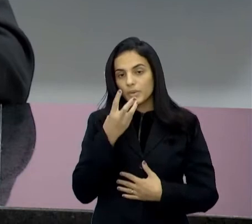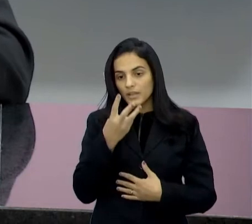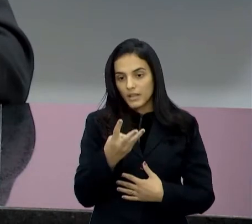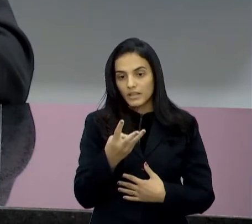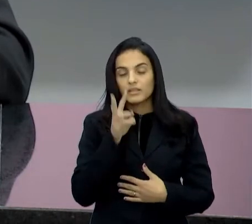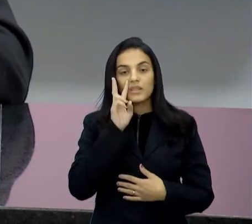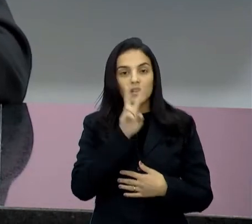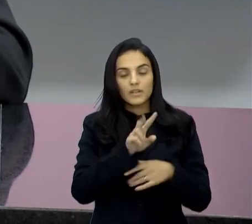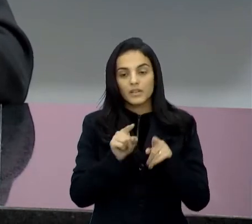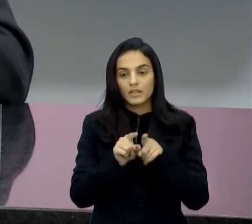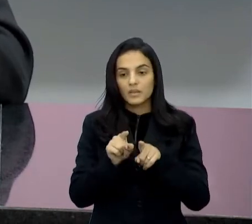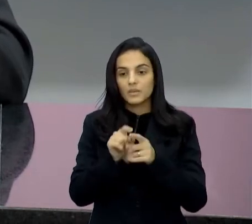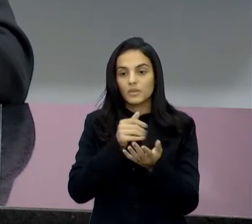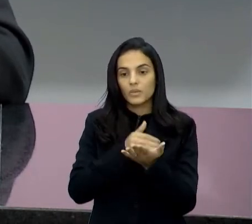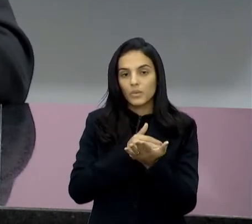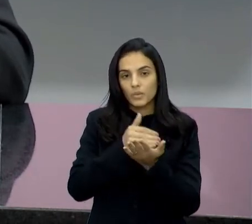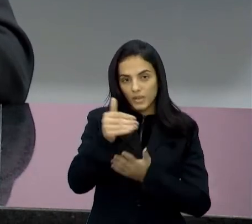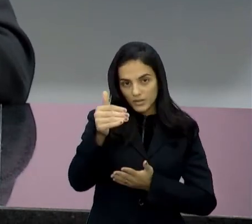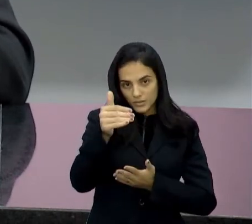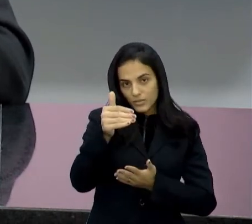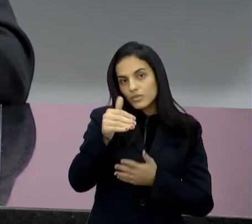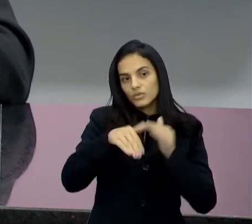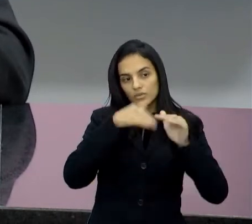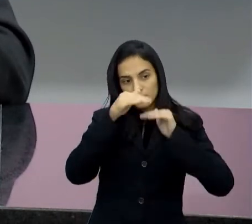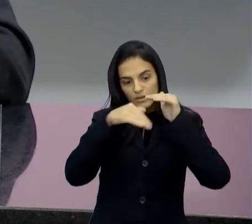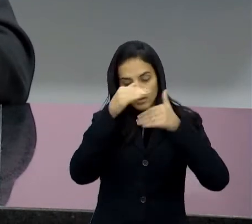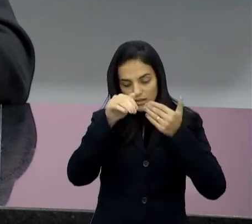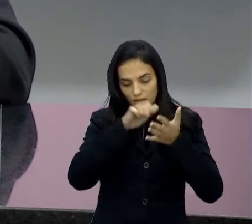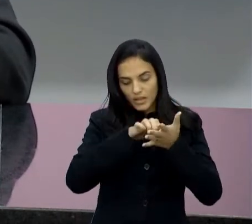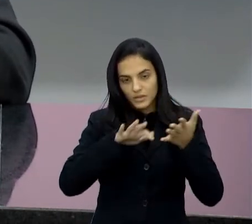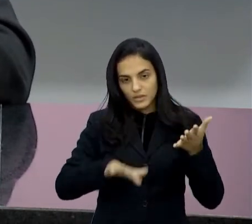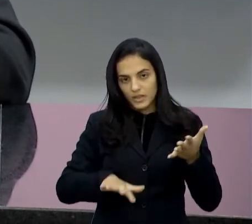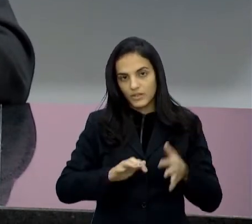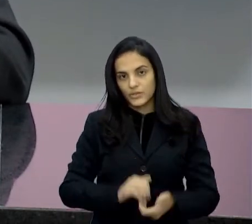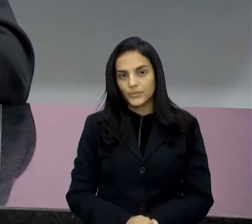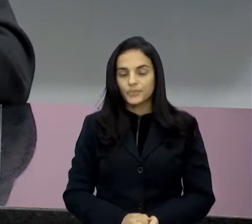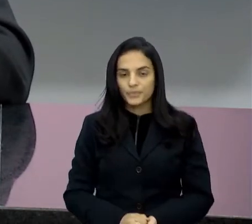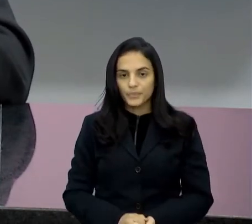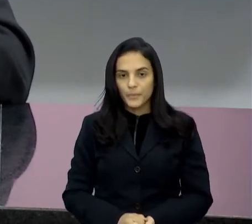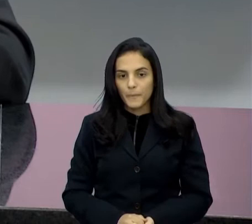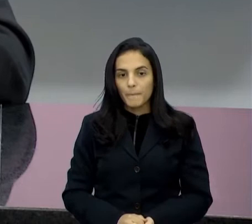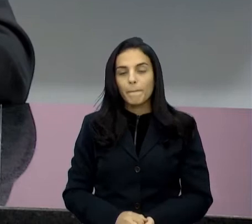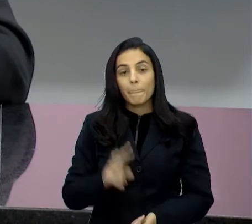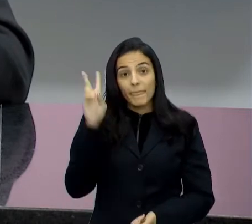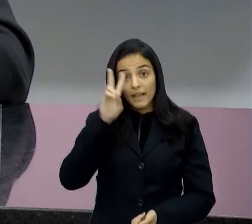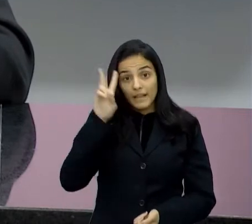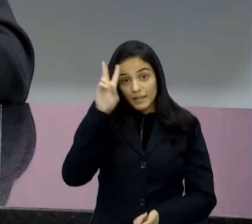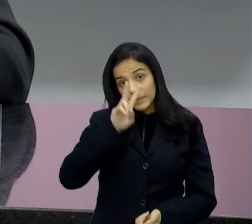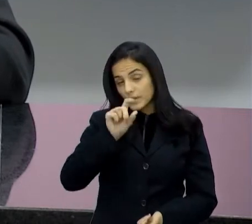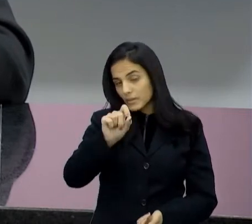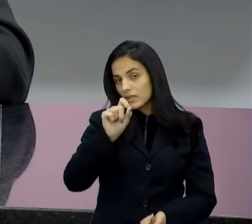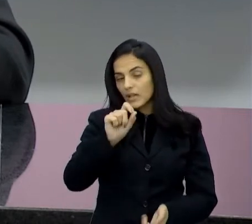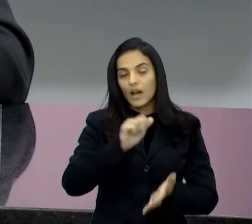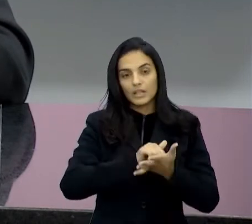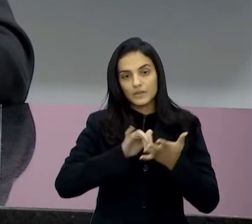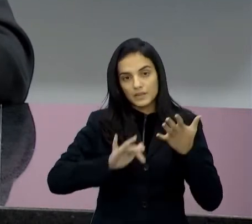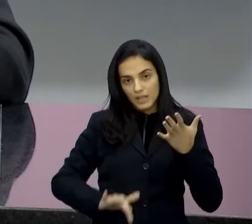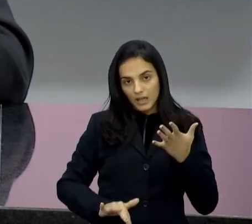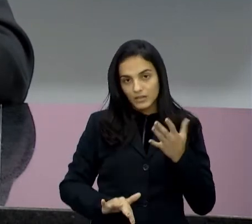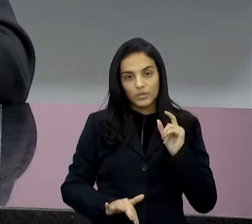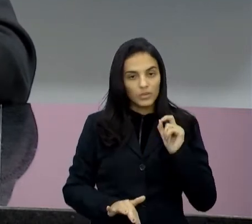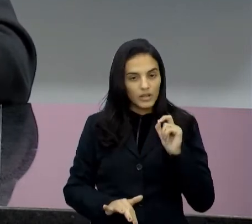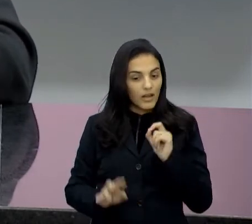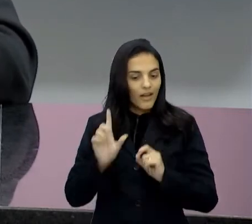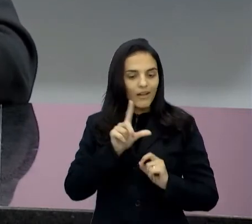vai ver o começo do desenvolvimento dessa atividade, tá? Então, lembrando aí que essa atividade ela